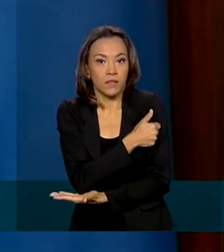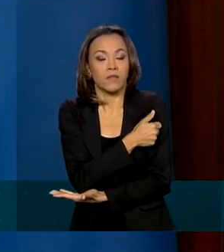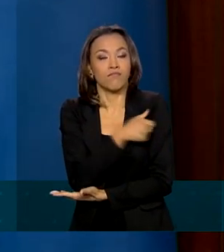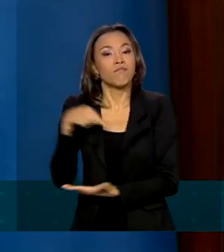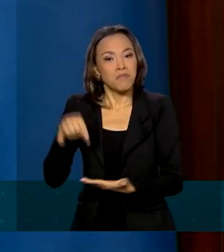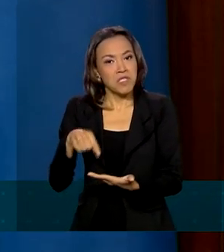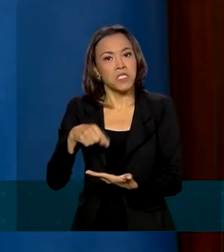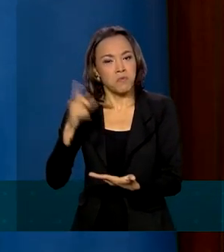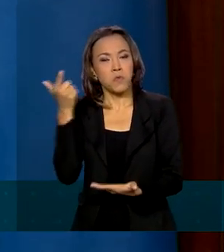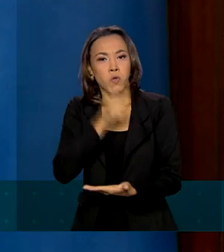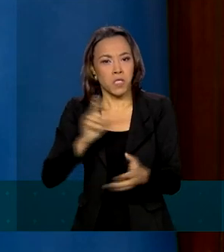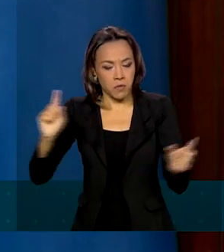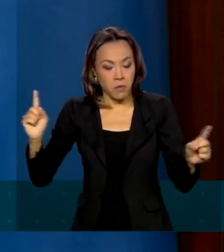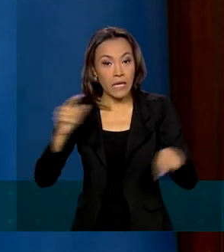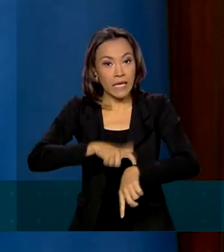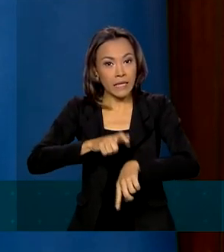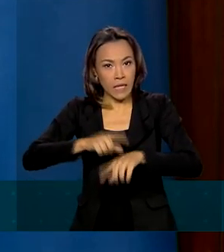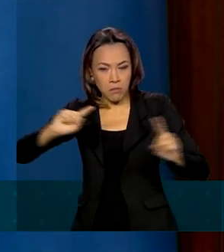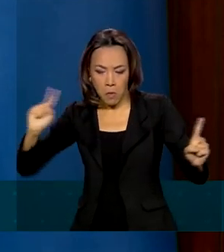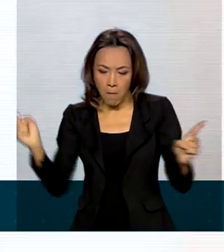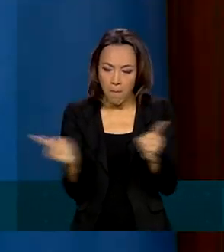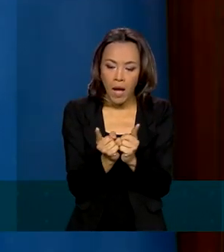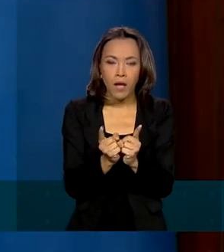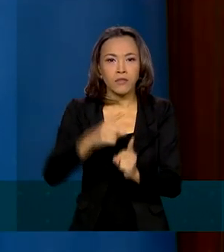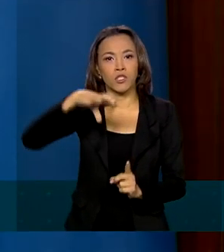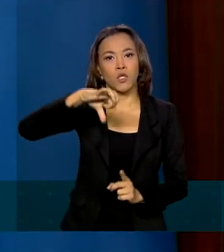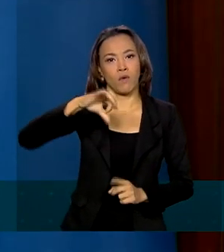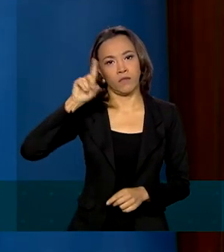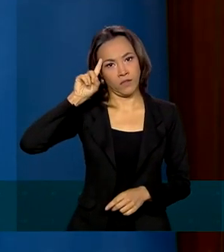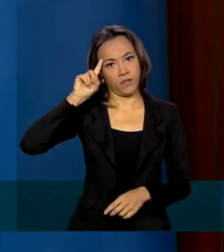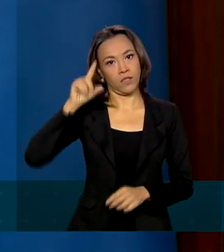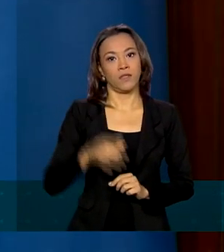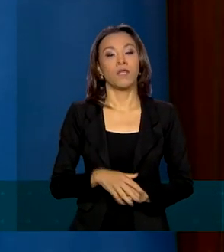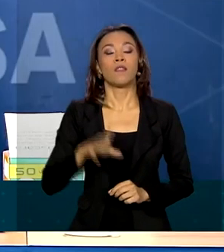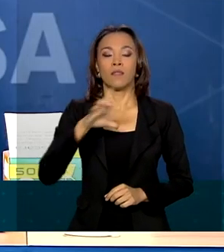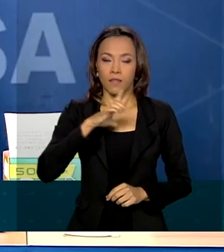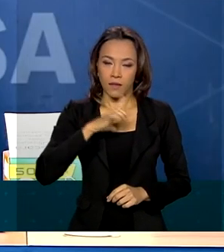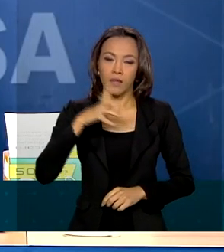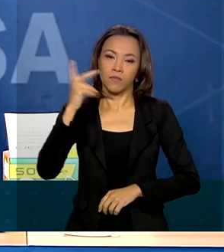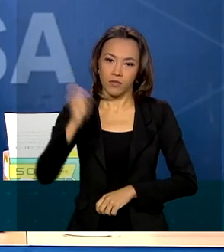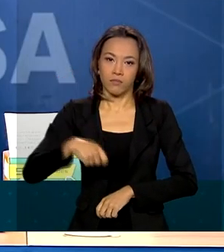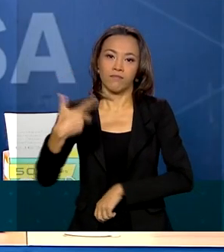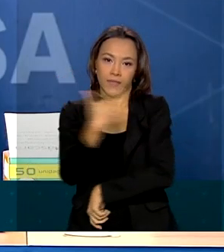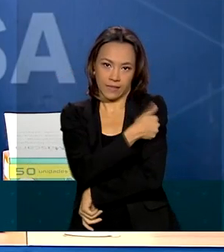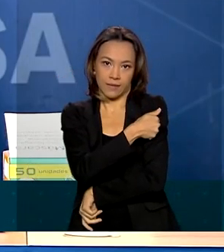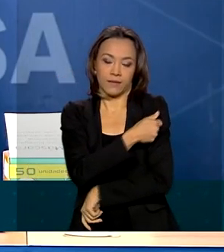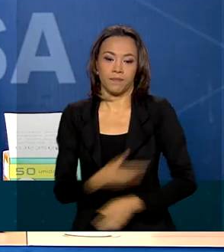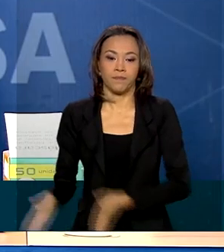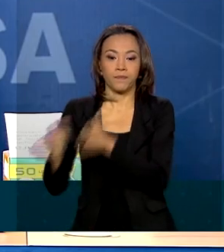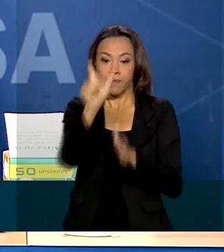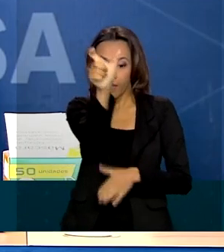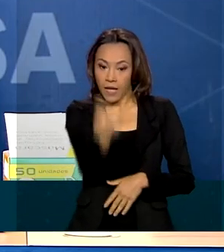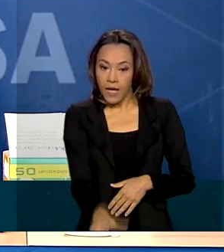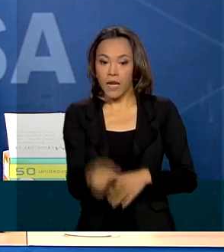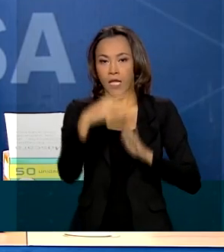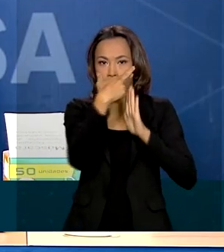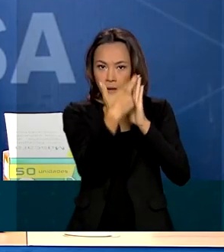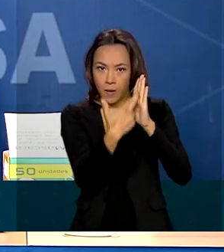em tempo recorde de 9 dias. Temos vacina. Para a relatora dos pedidos,